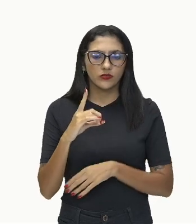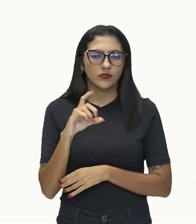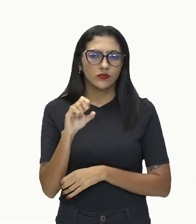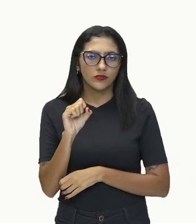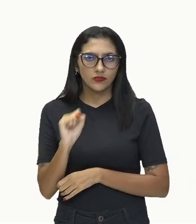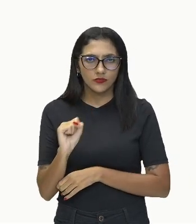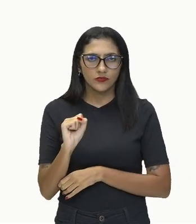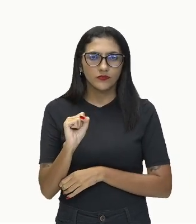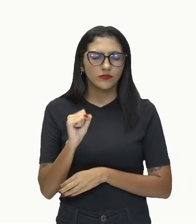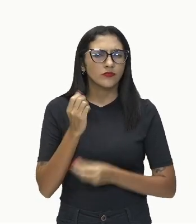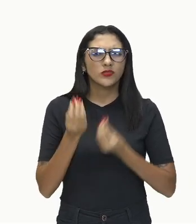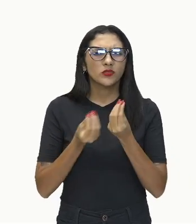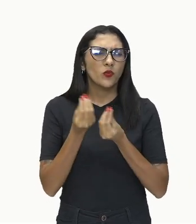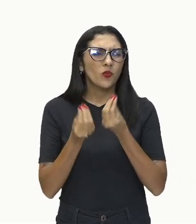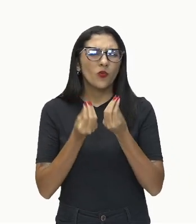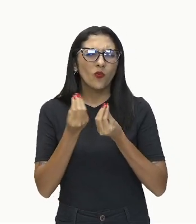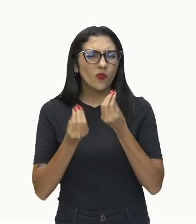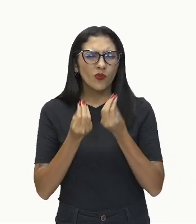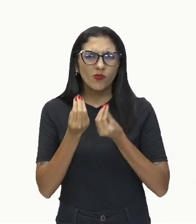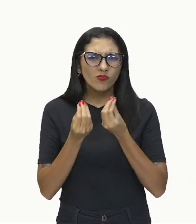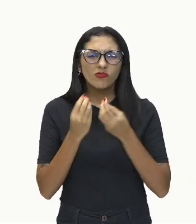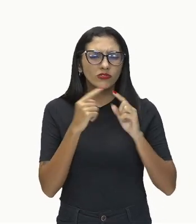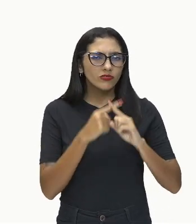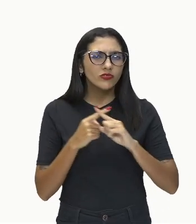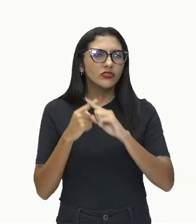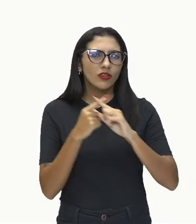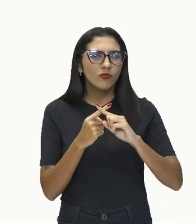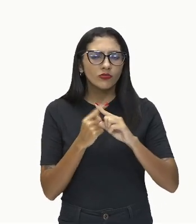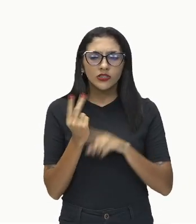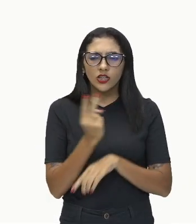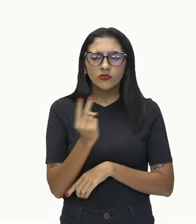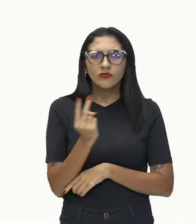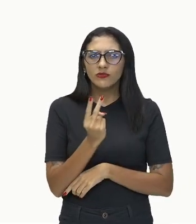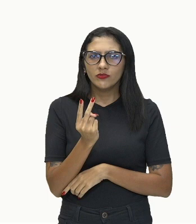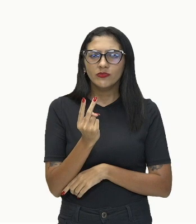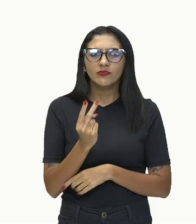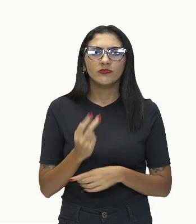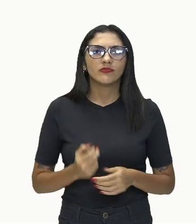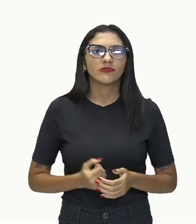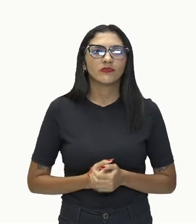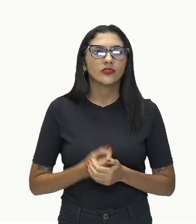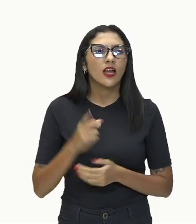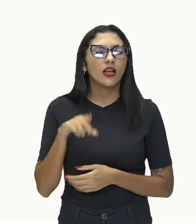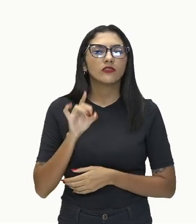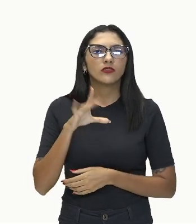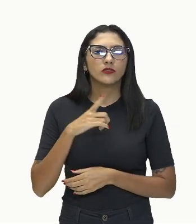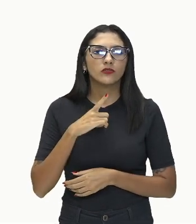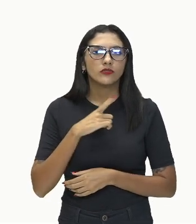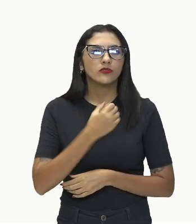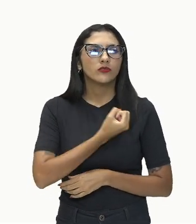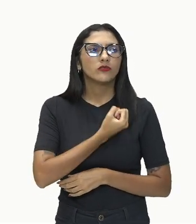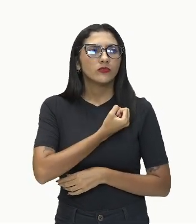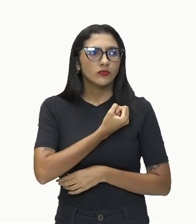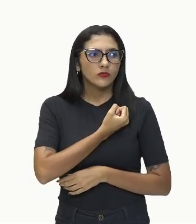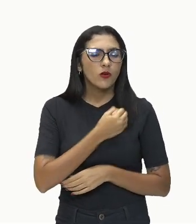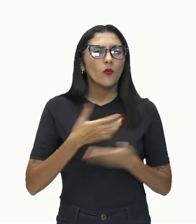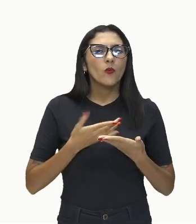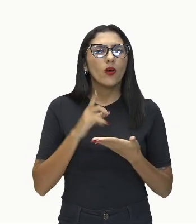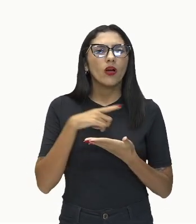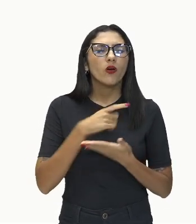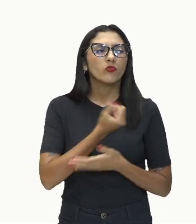assim, professor? Diagonal principal e diagonal secundária? Ora, é o resultado. Qual é o valor